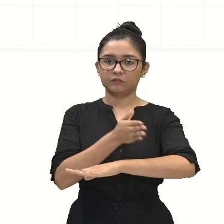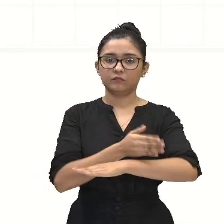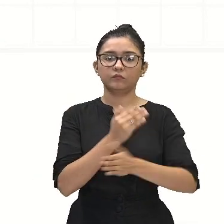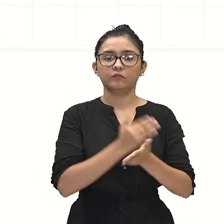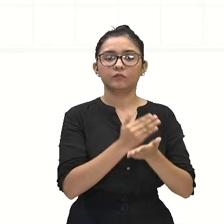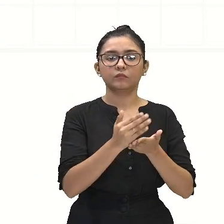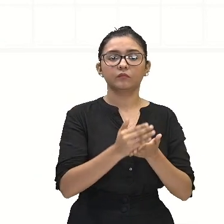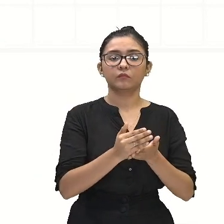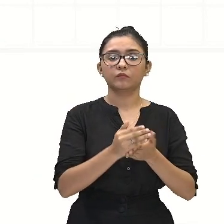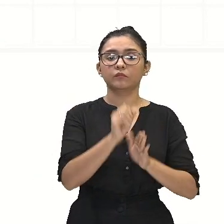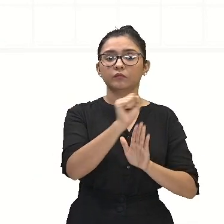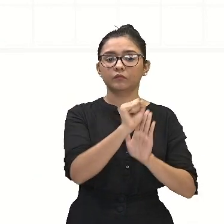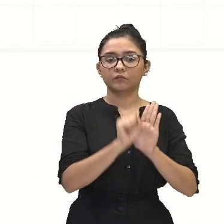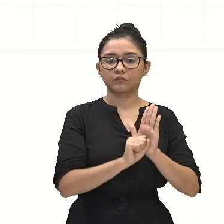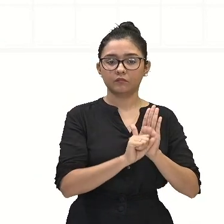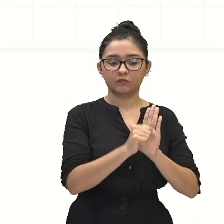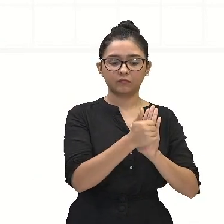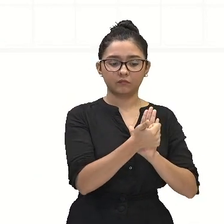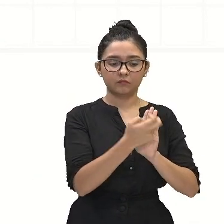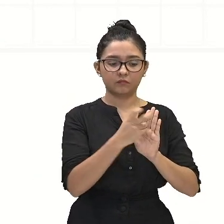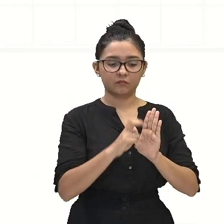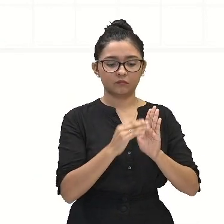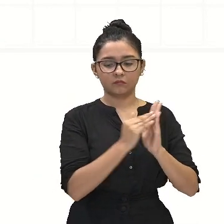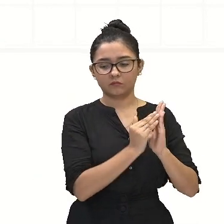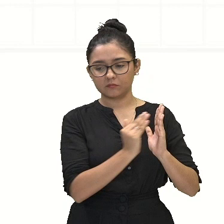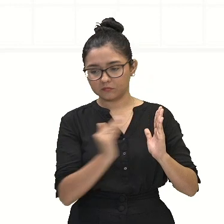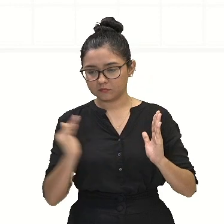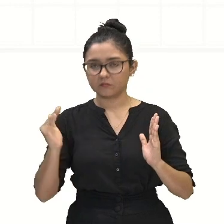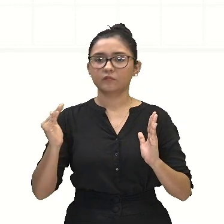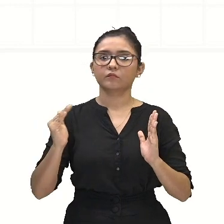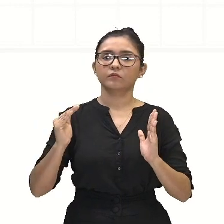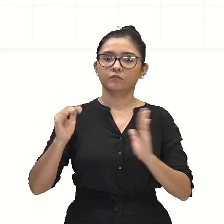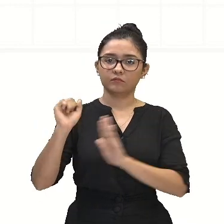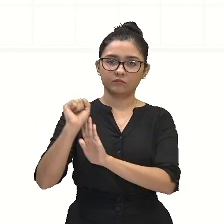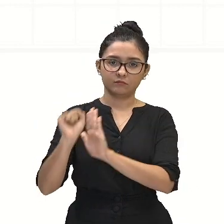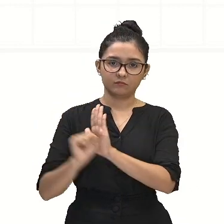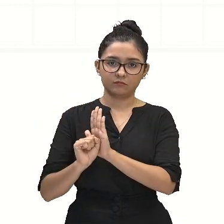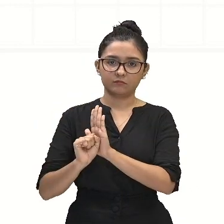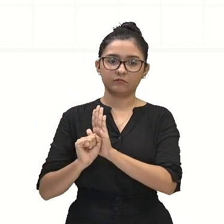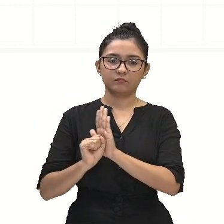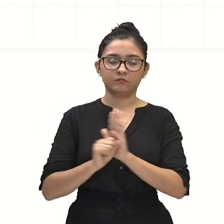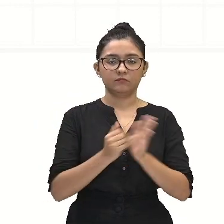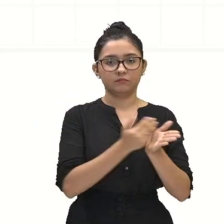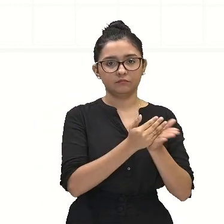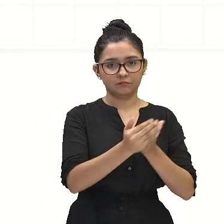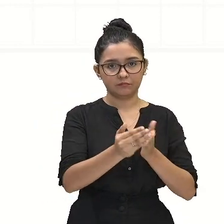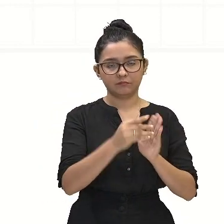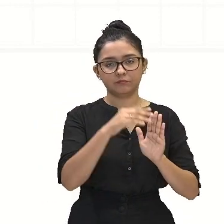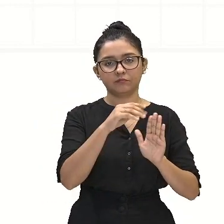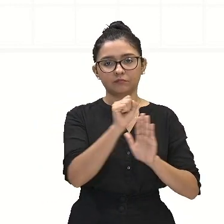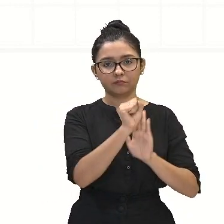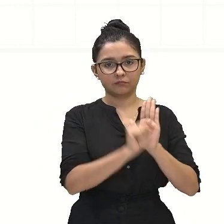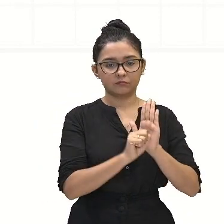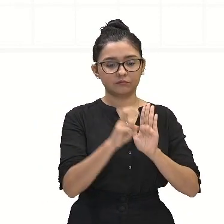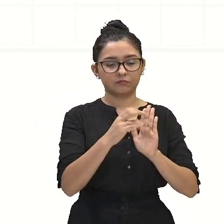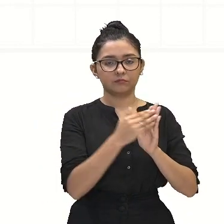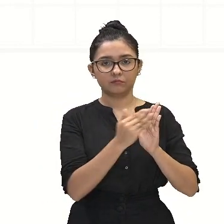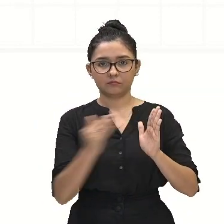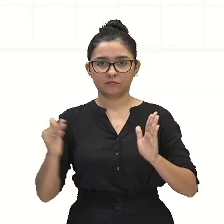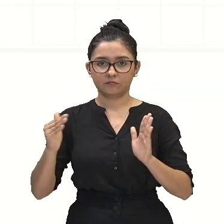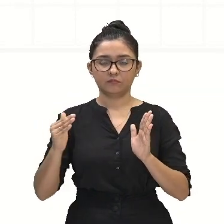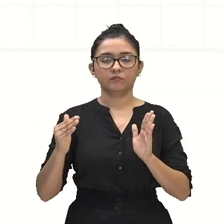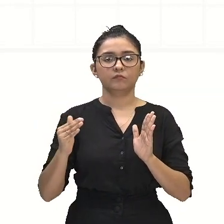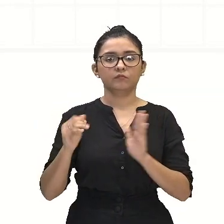inicia no século XV e vai até inicia aqui no século V e vai até o